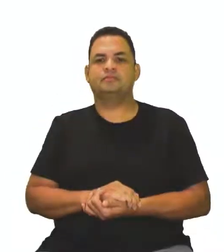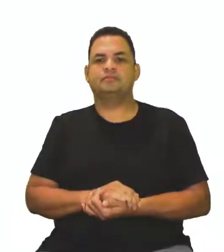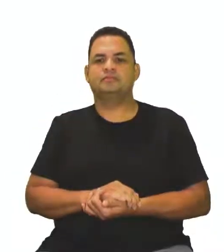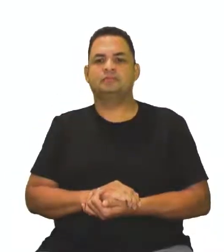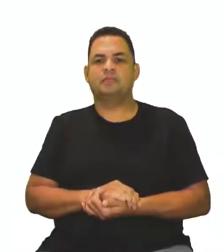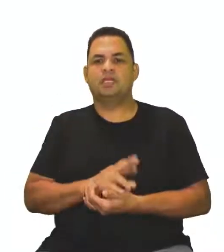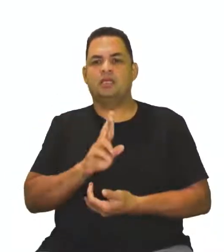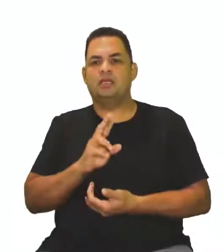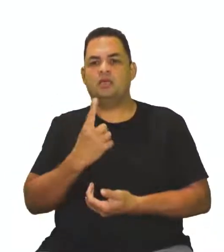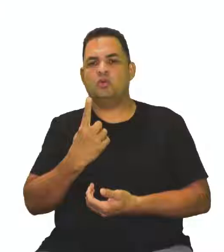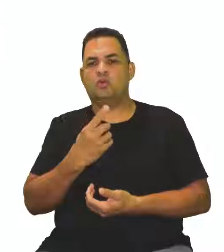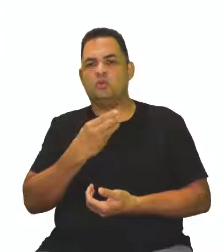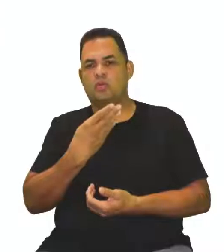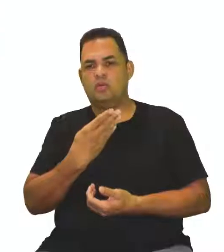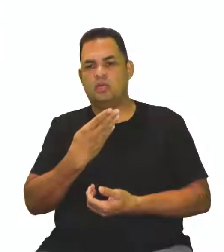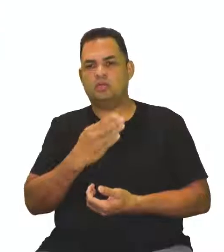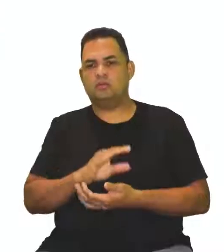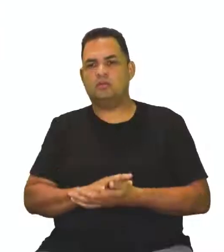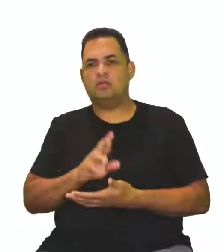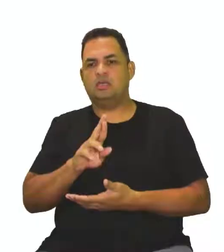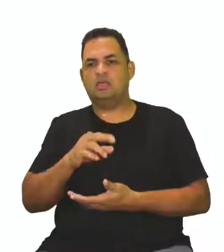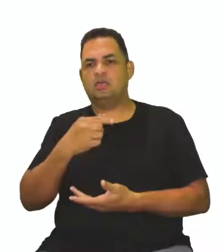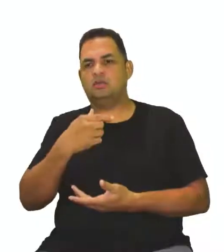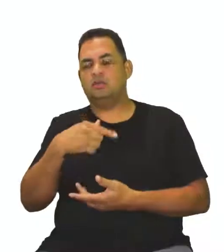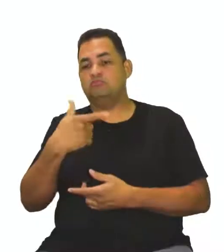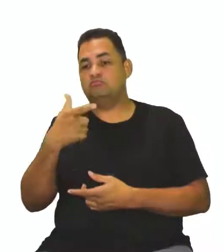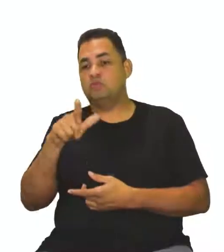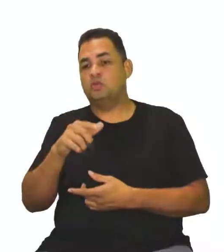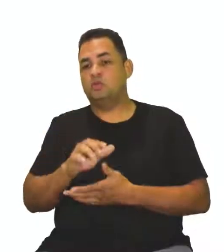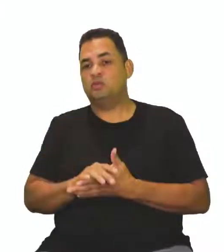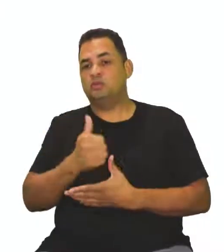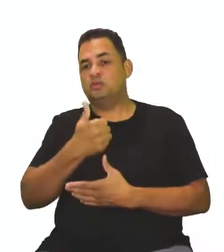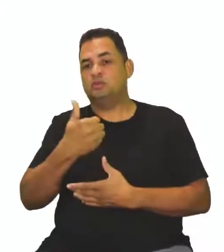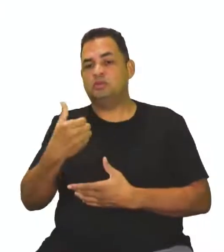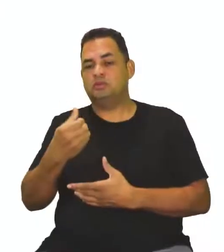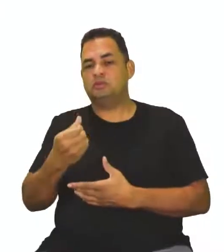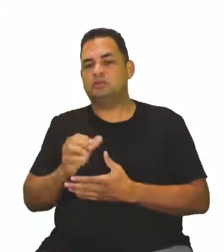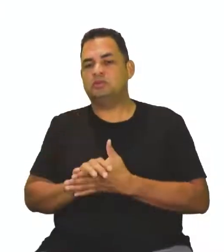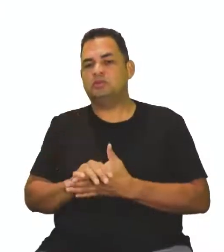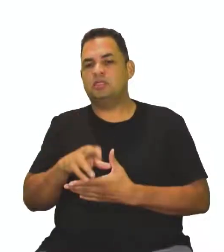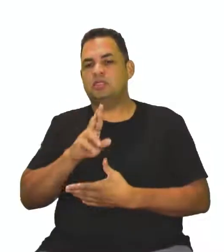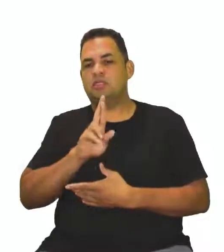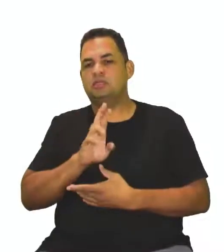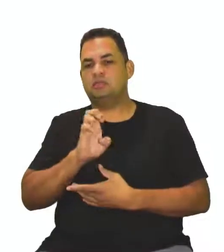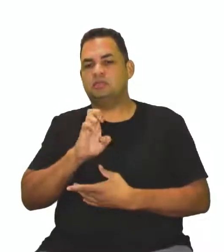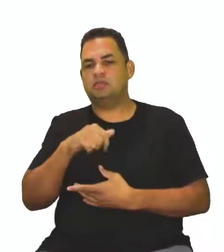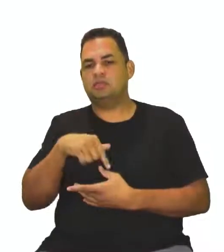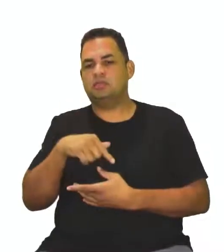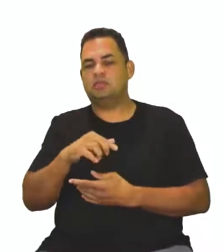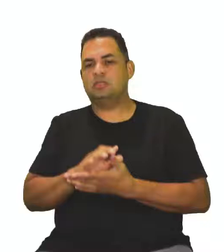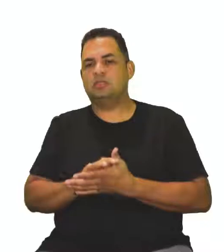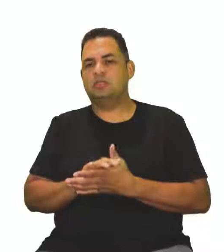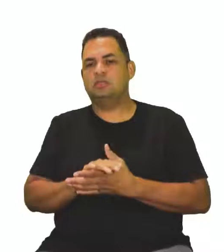vale 4, o outro vale 16 e a nossa resistência equivalente do circuito é